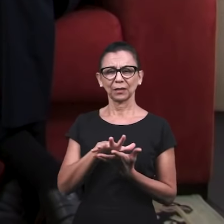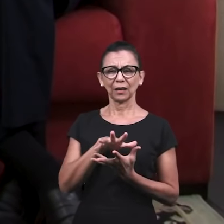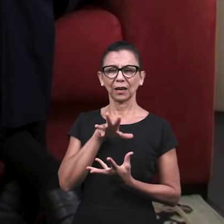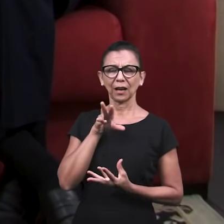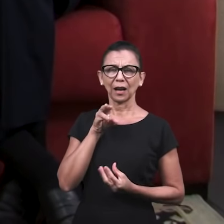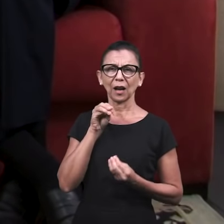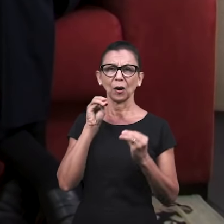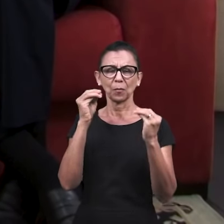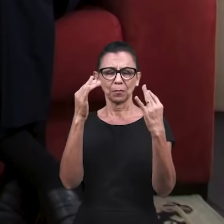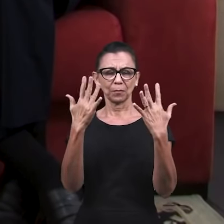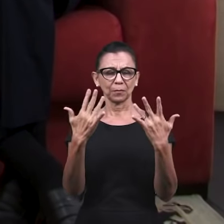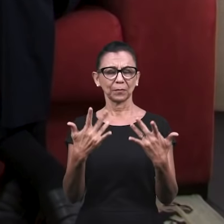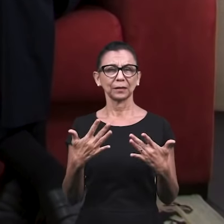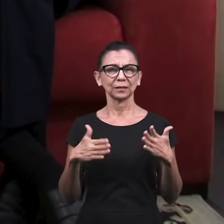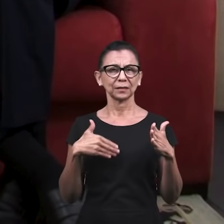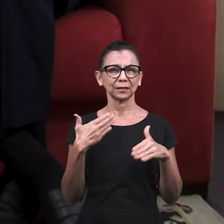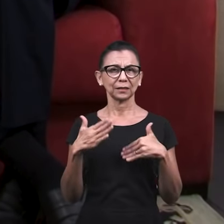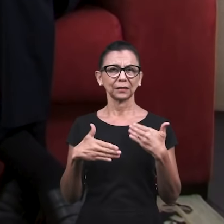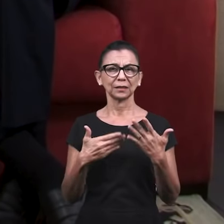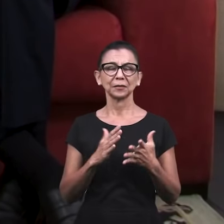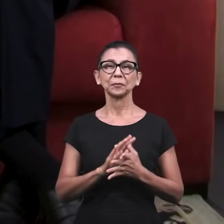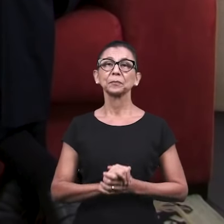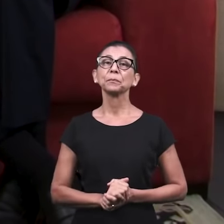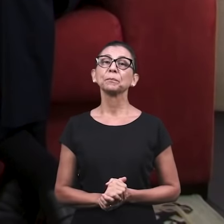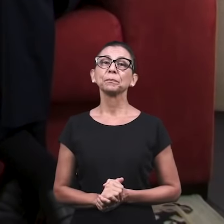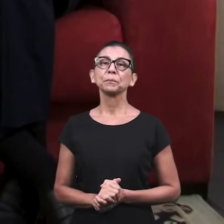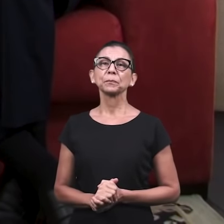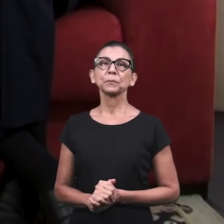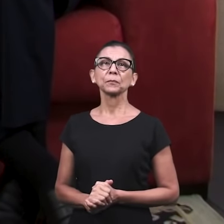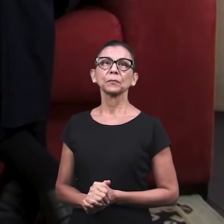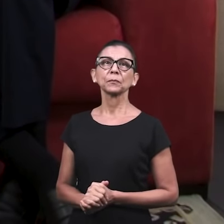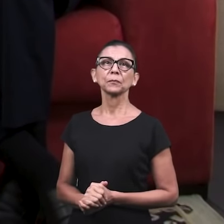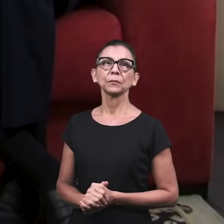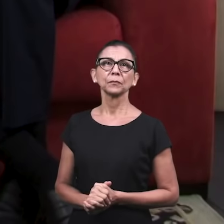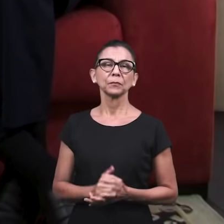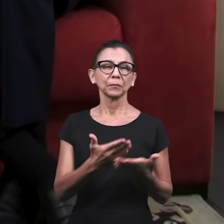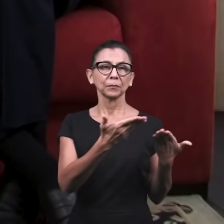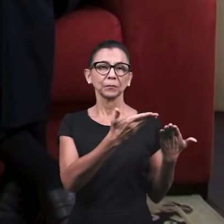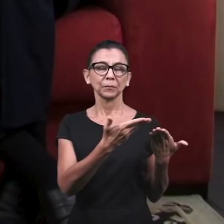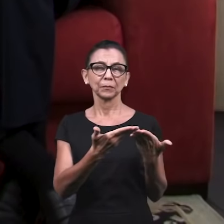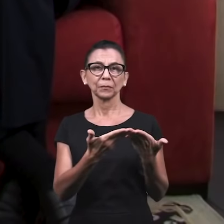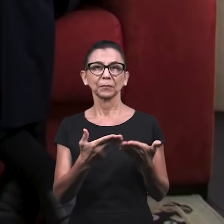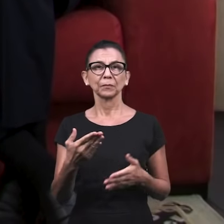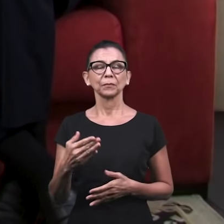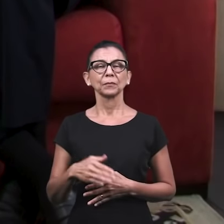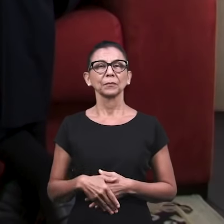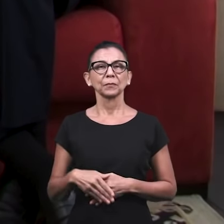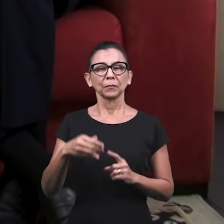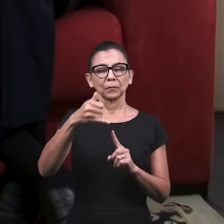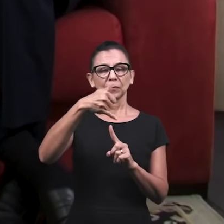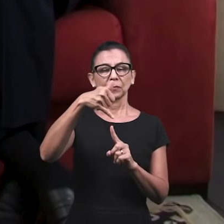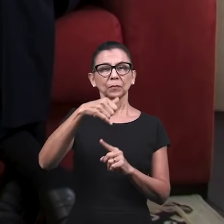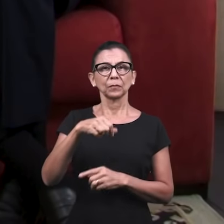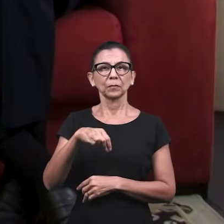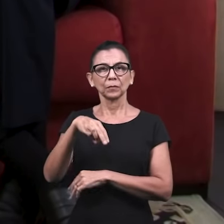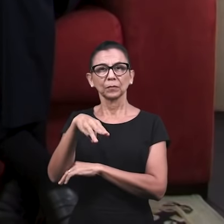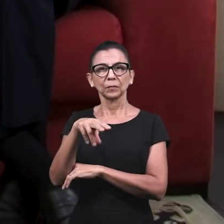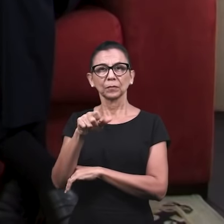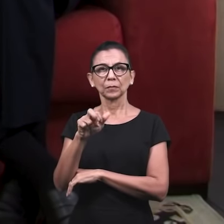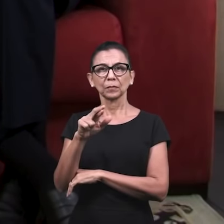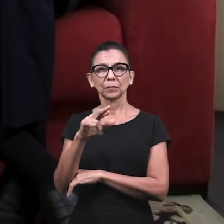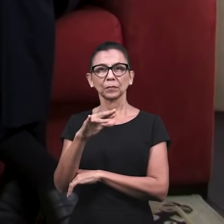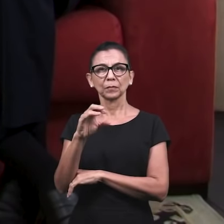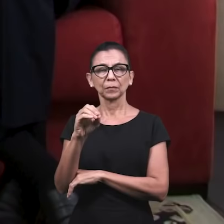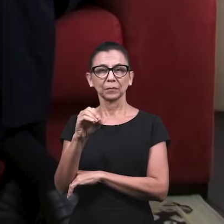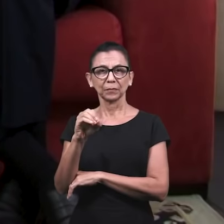alma. Bendito seja o nome do nosso Deus. Nós temos agora conosco aqui o ungido Márcio. Ele é da região Zona Sul